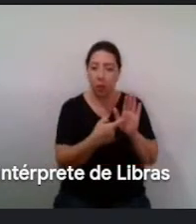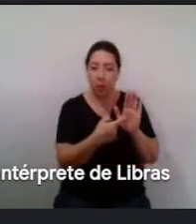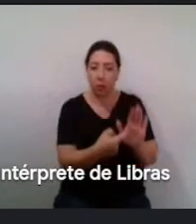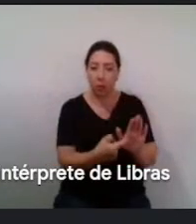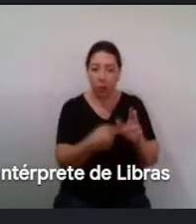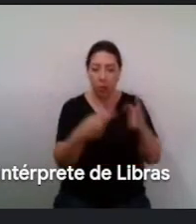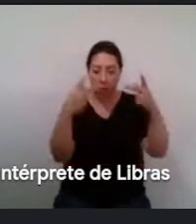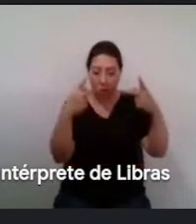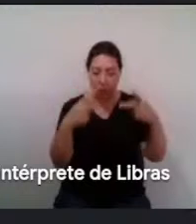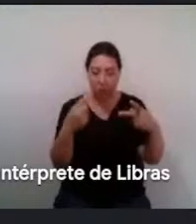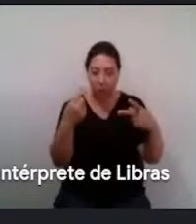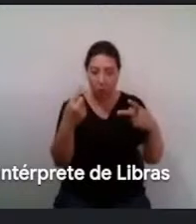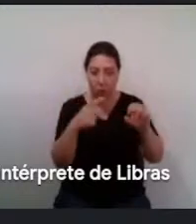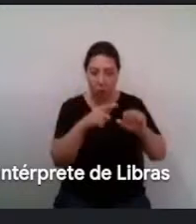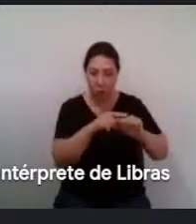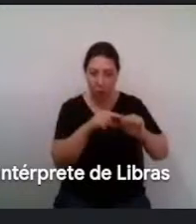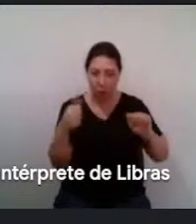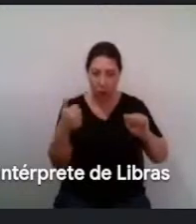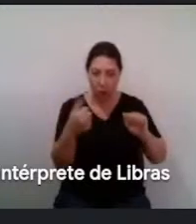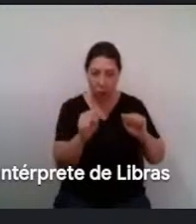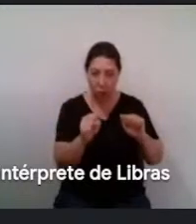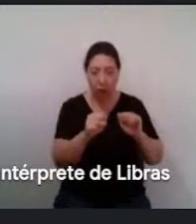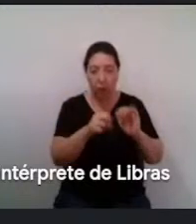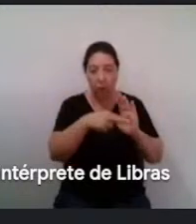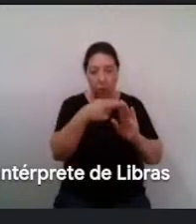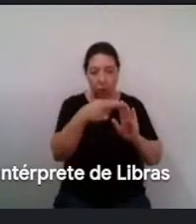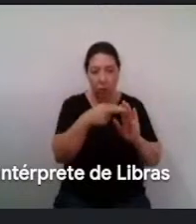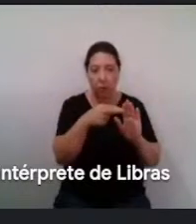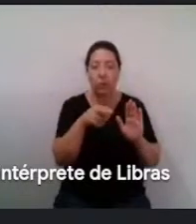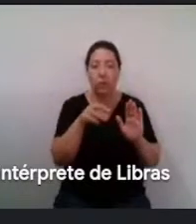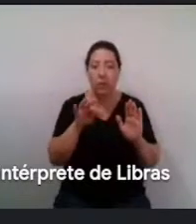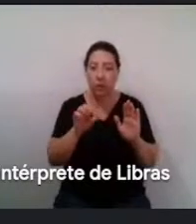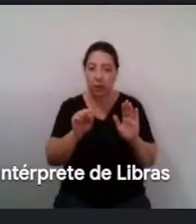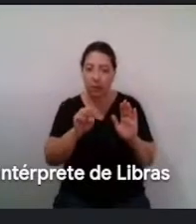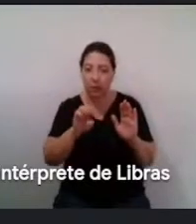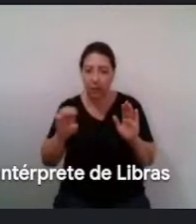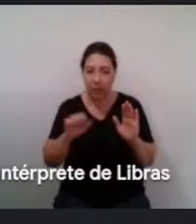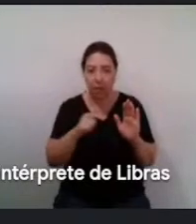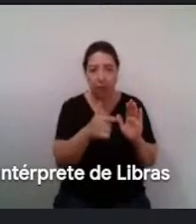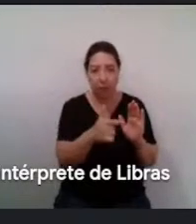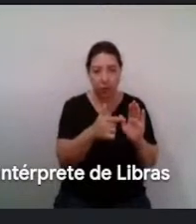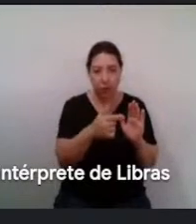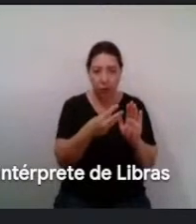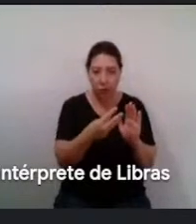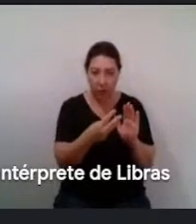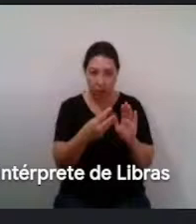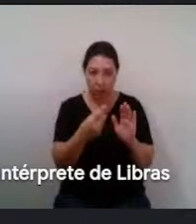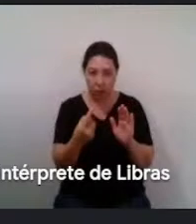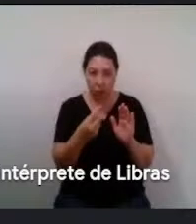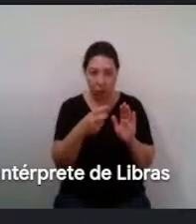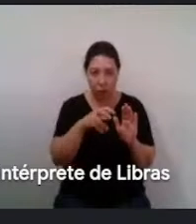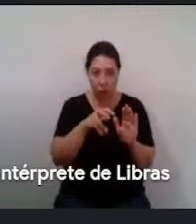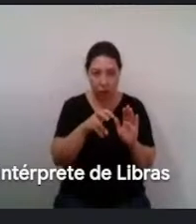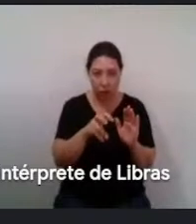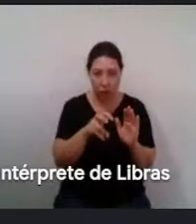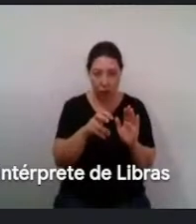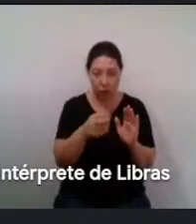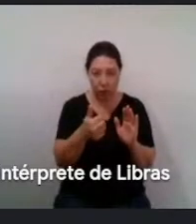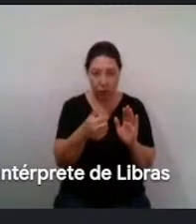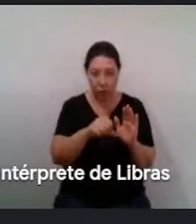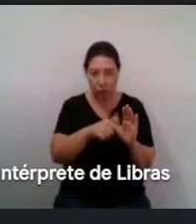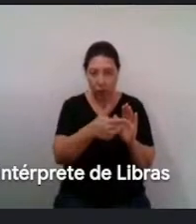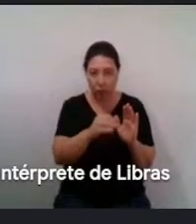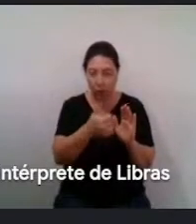resolução TSE 23.610 de 2019, permite que o eleitor utilize adornos de